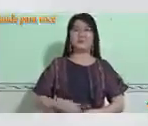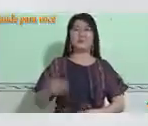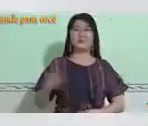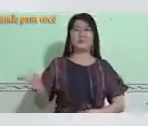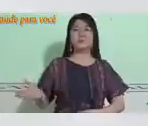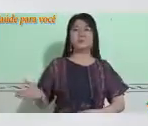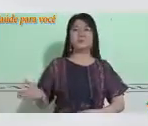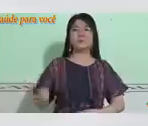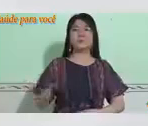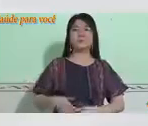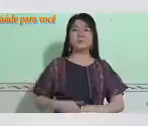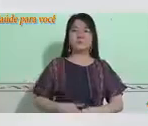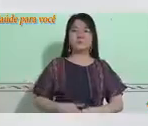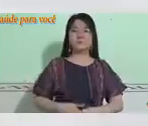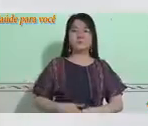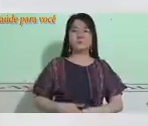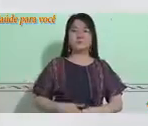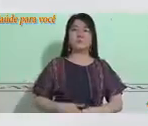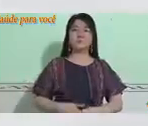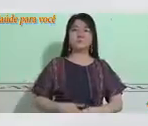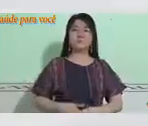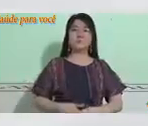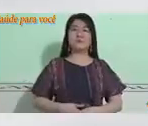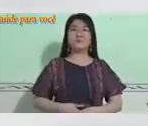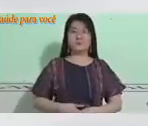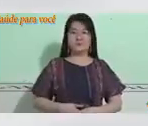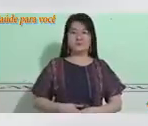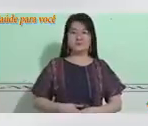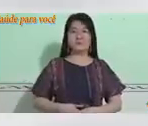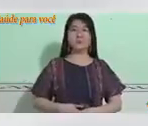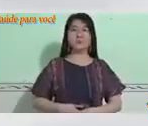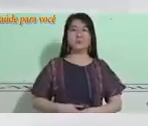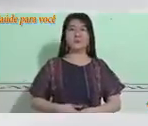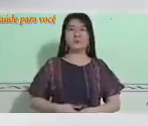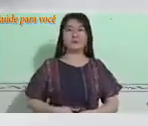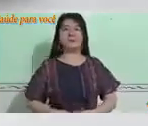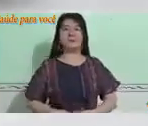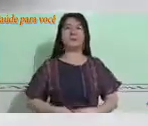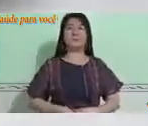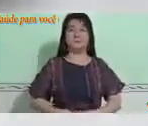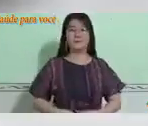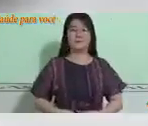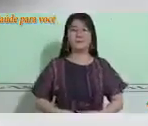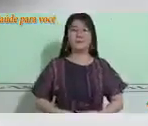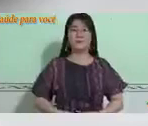Geralmente, antes da cirurgia de tireoide, deve fazer